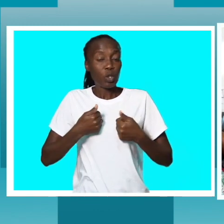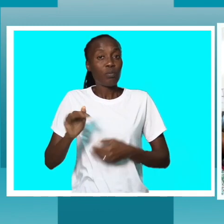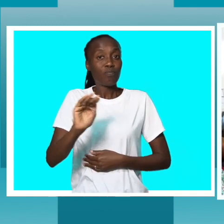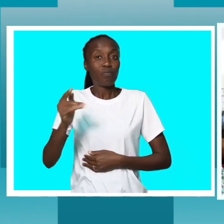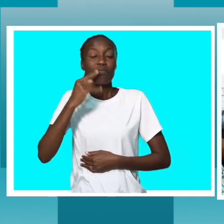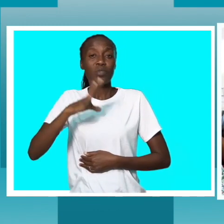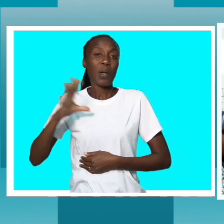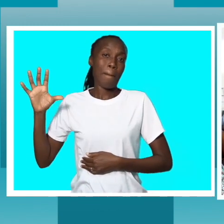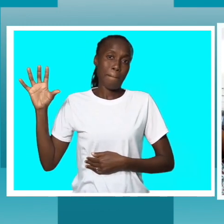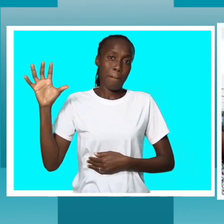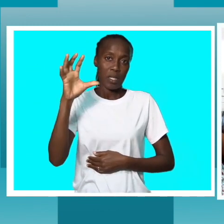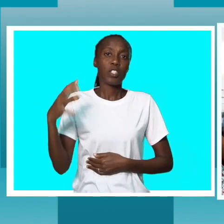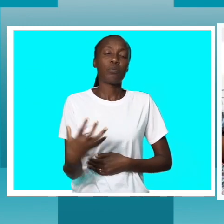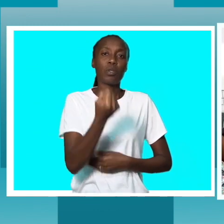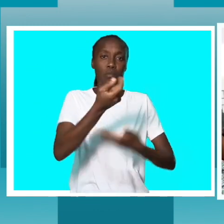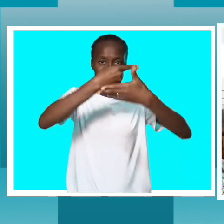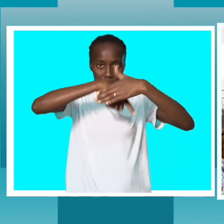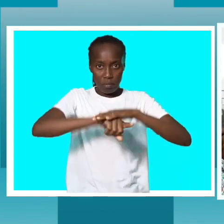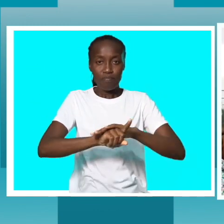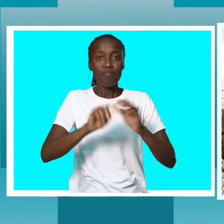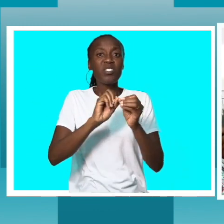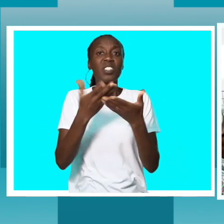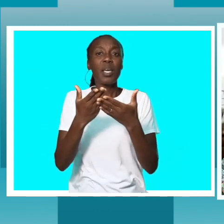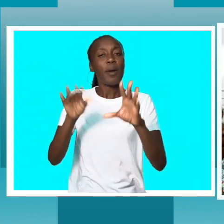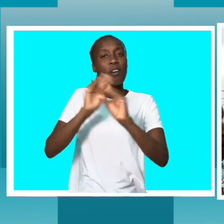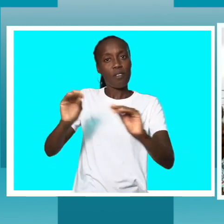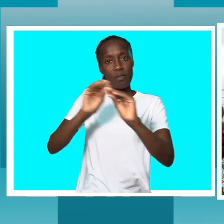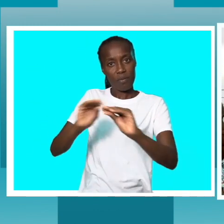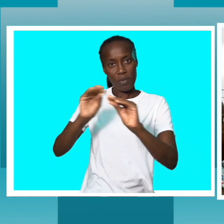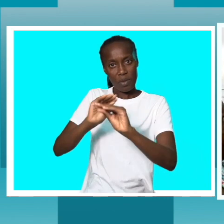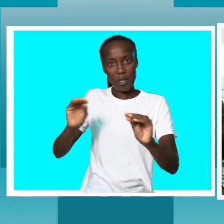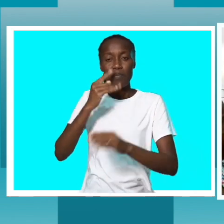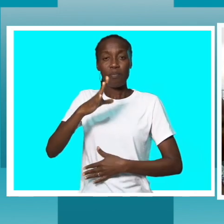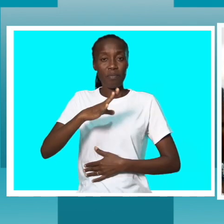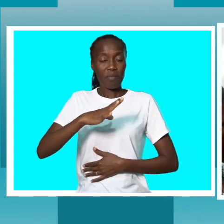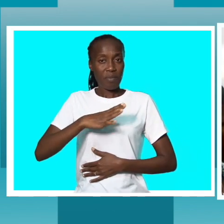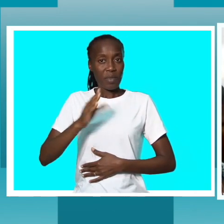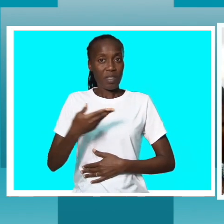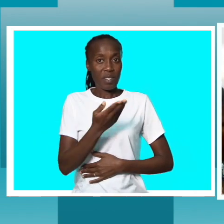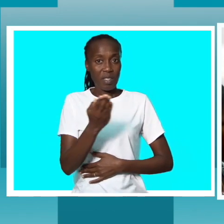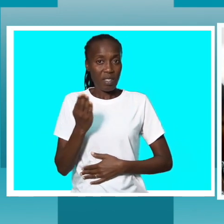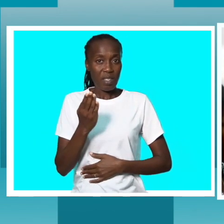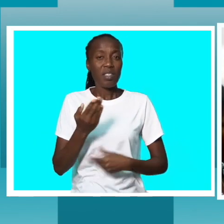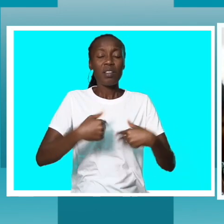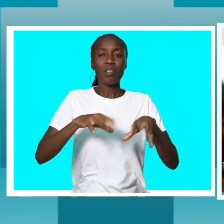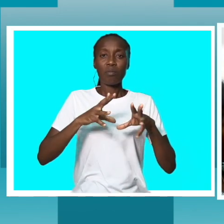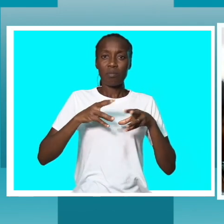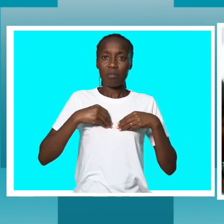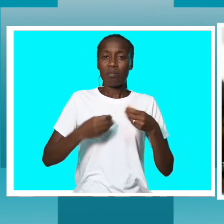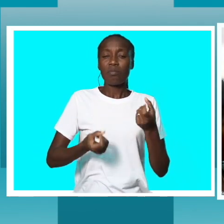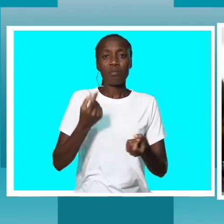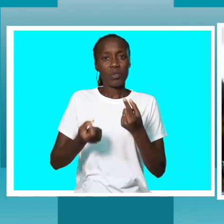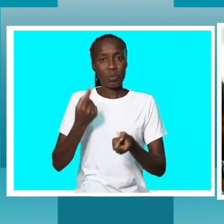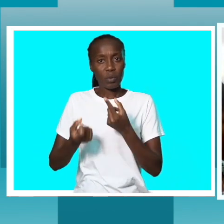de outras zonas do país, possam aceder a esta formação profissional. E, portanto, o balanço é bastante positivo. Dentro de alguns